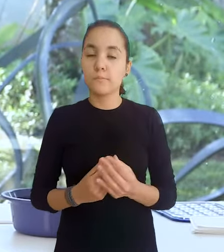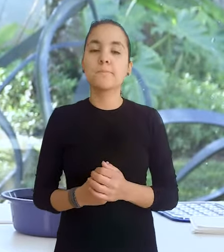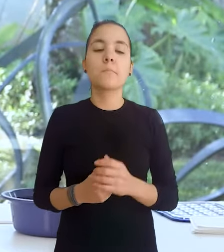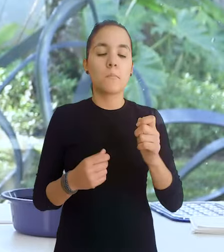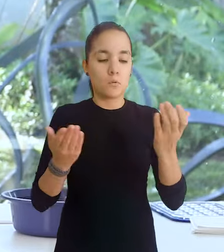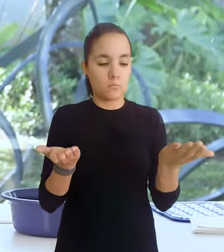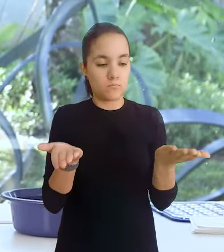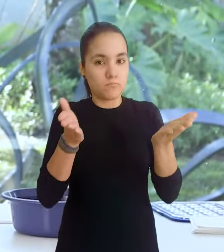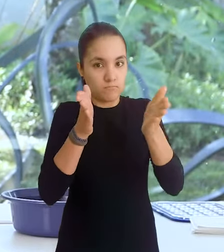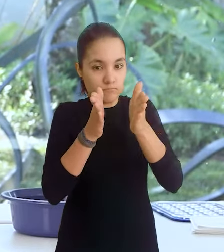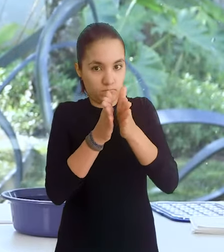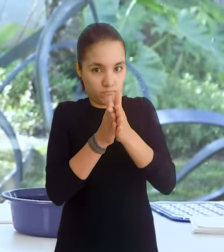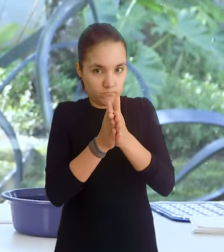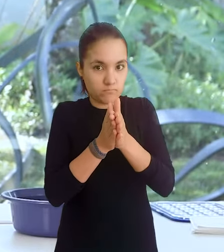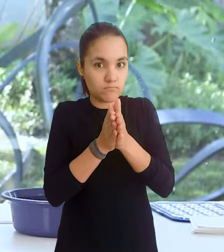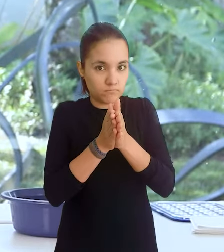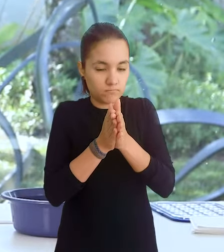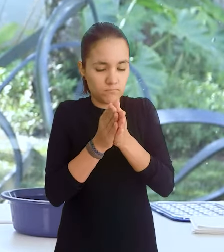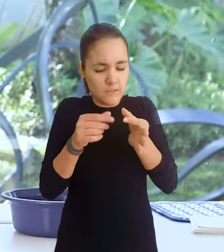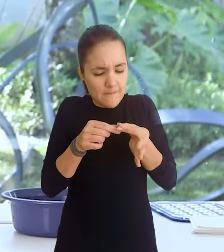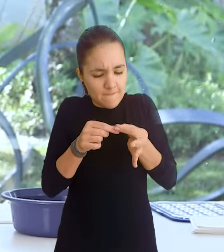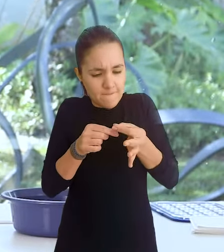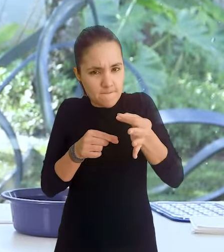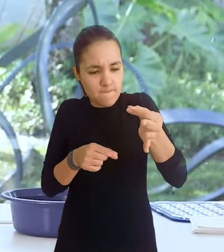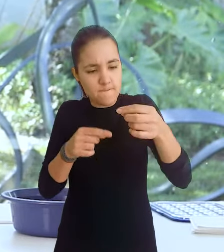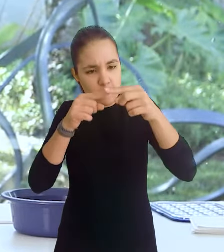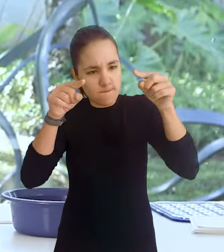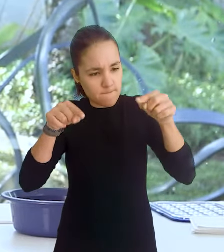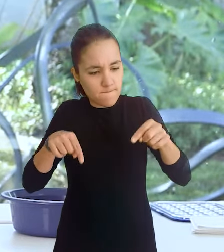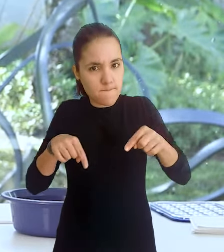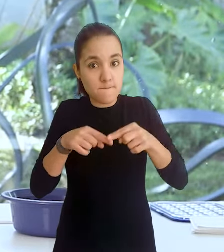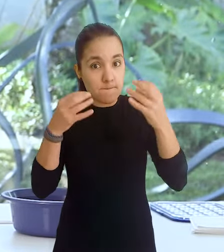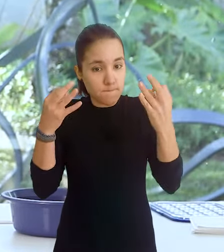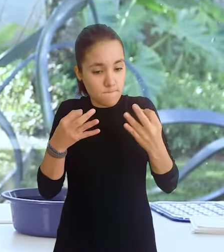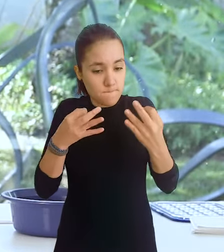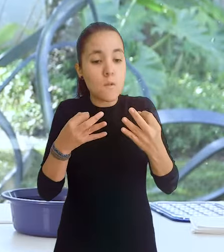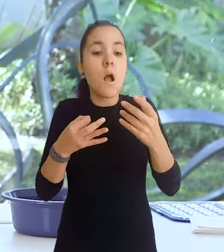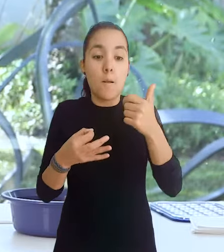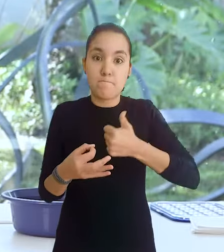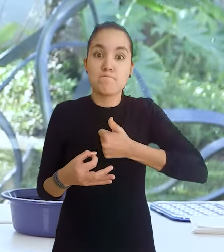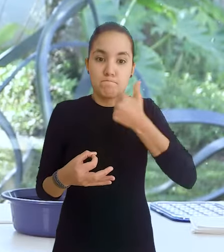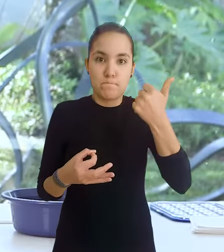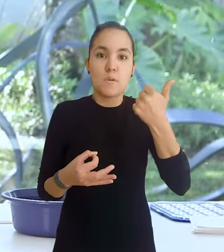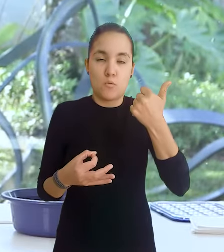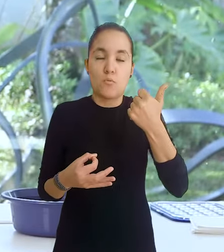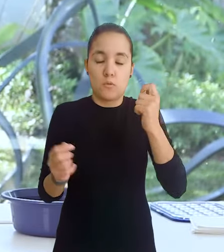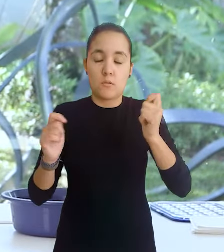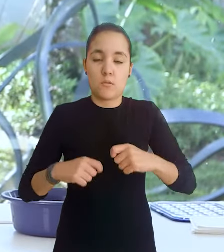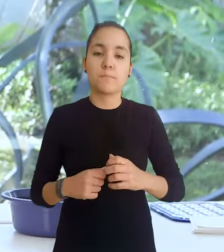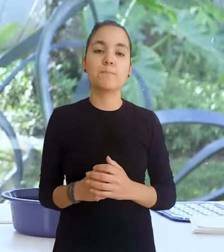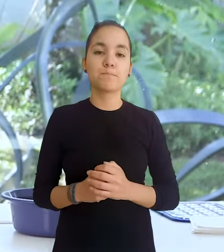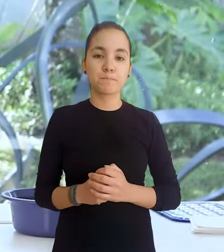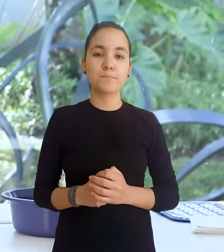meio. E quanto mais simétrica ela tiver, melhor vai ficar o fechamento do seu